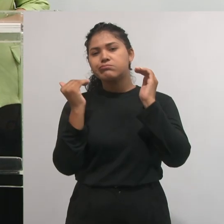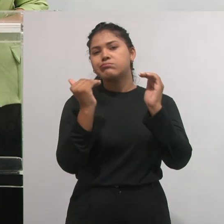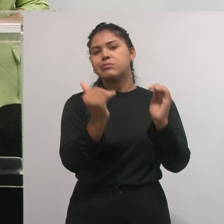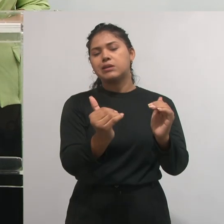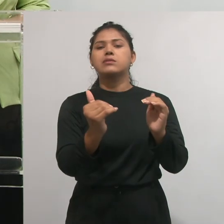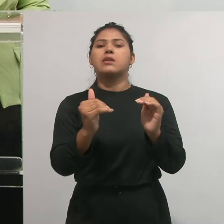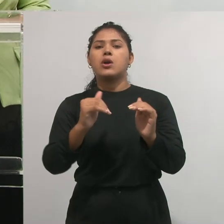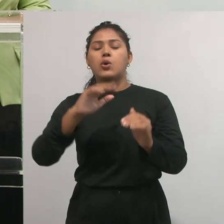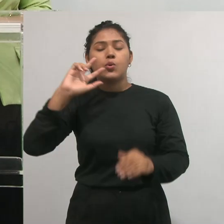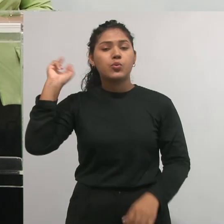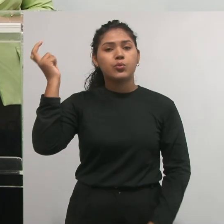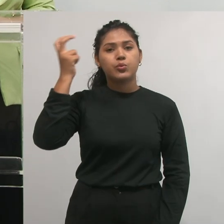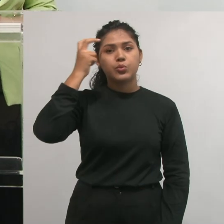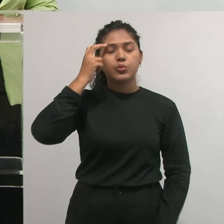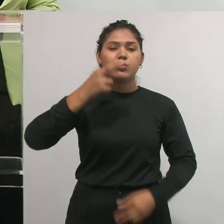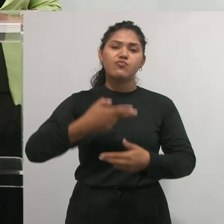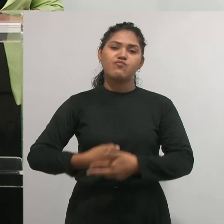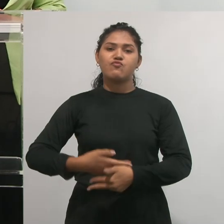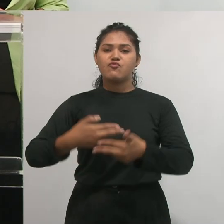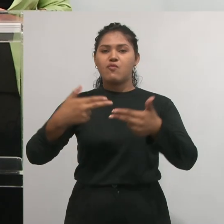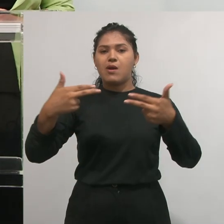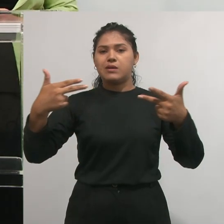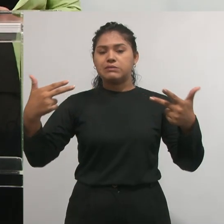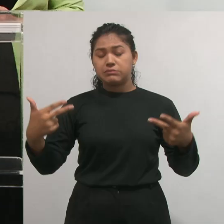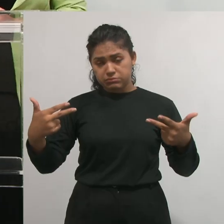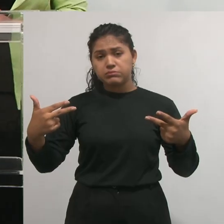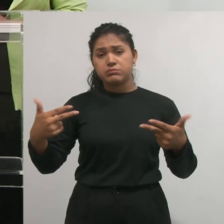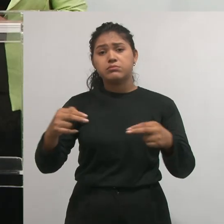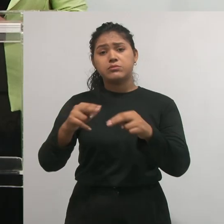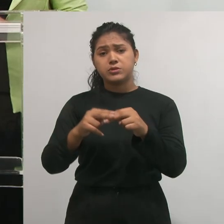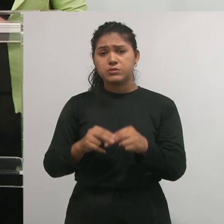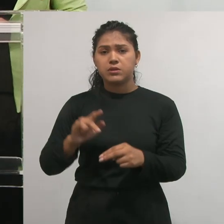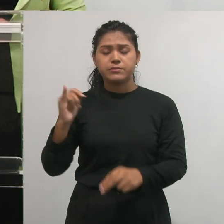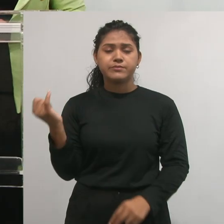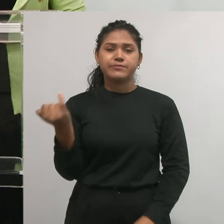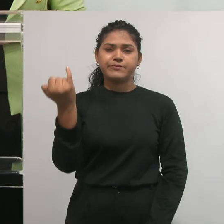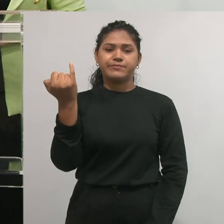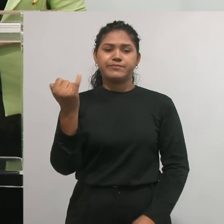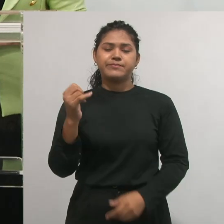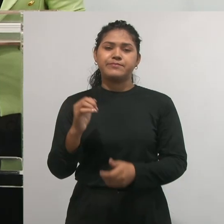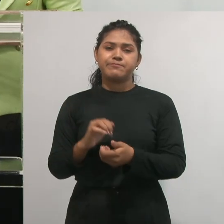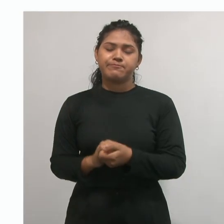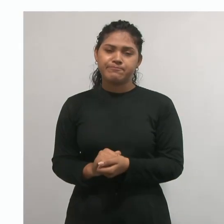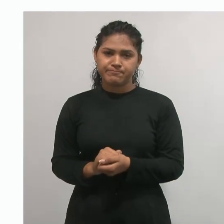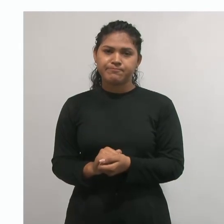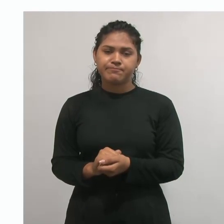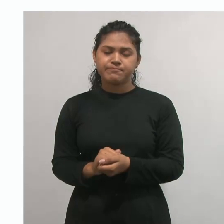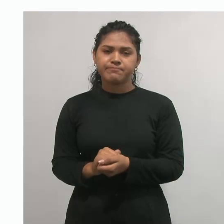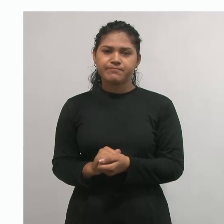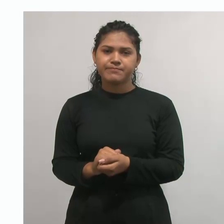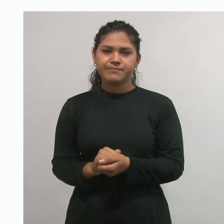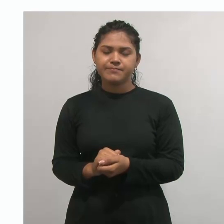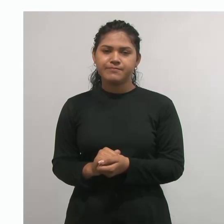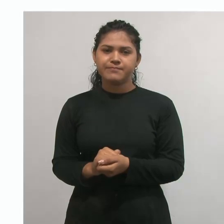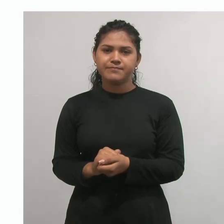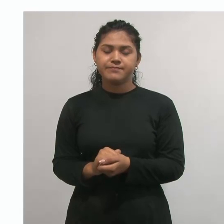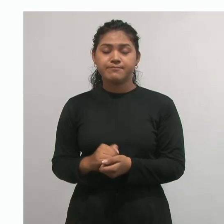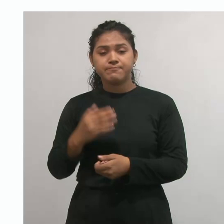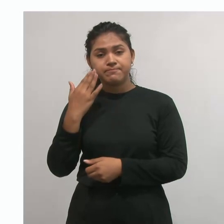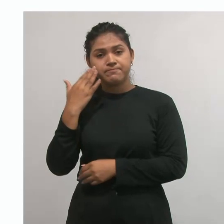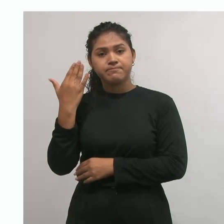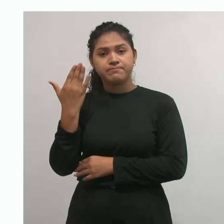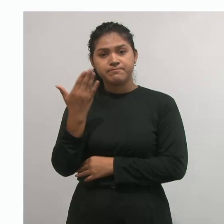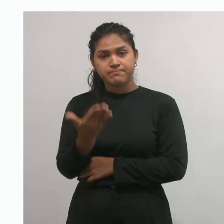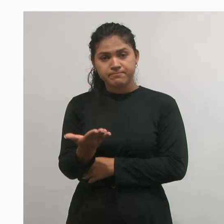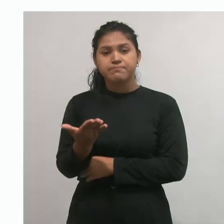identifica, reconhece essa diversidade, é muito grande, né? Então, nessa reflexão que a gente traz aqui,